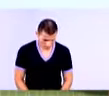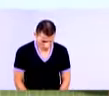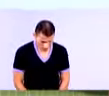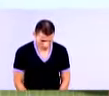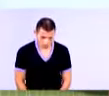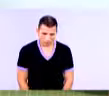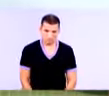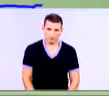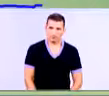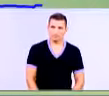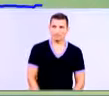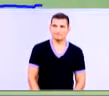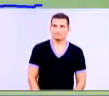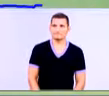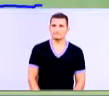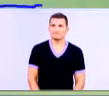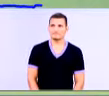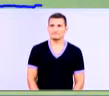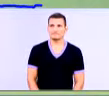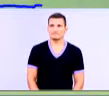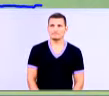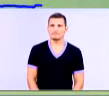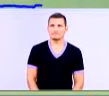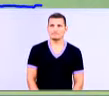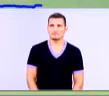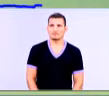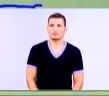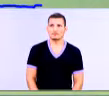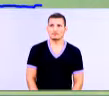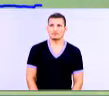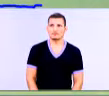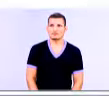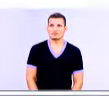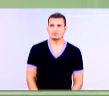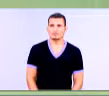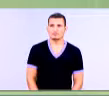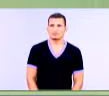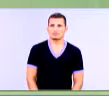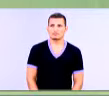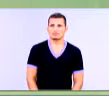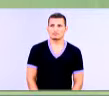sacada, né, de declarar e atribuir. Tem que ter o mesmo tipo.